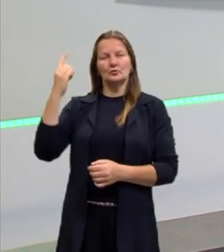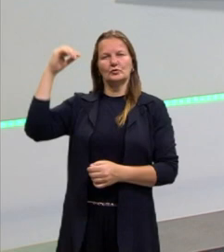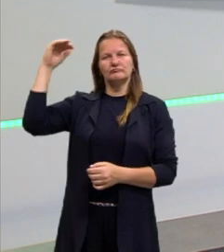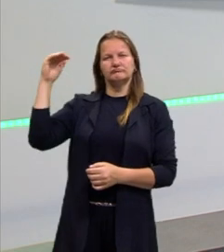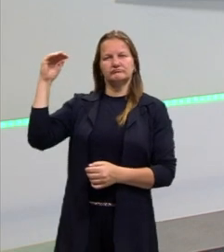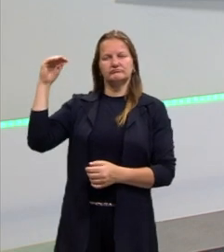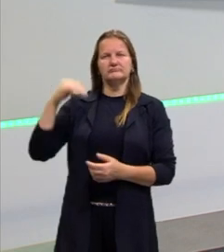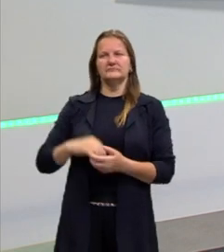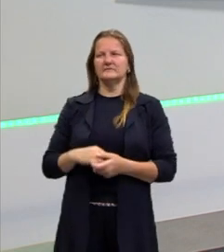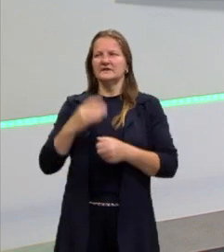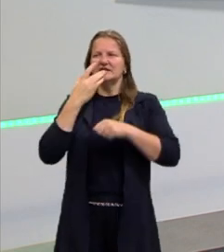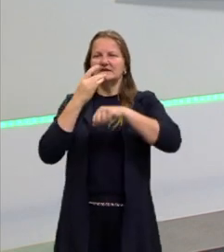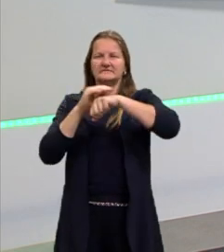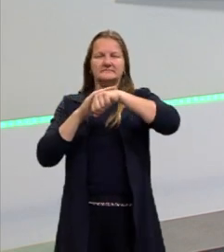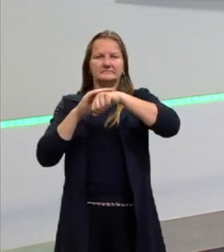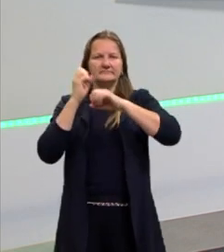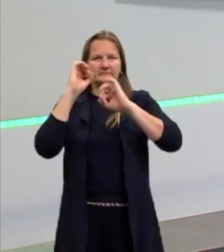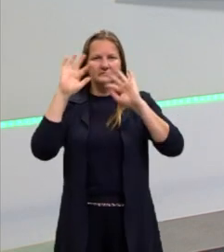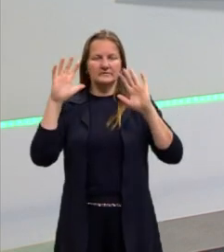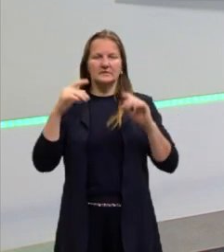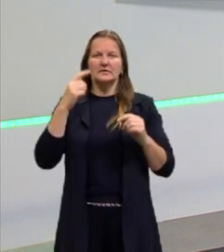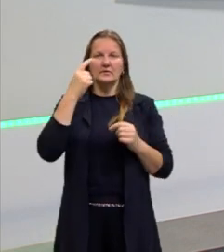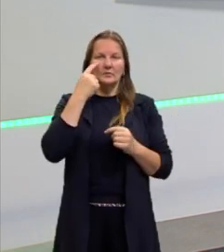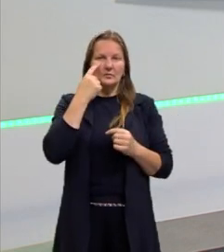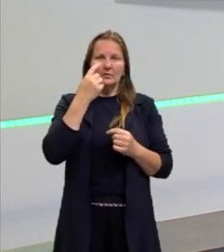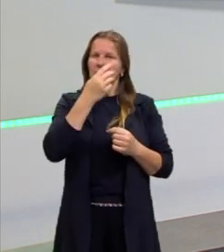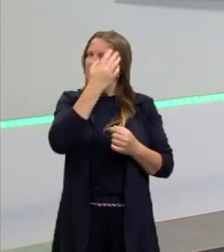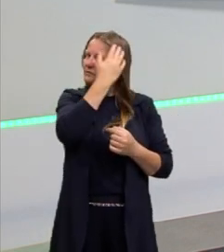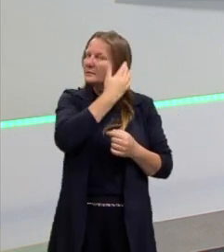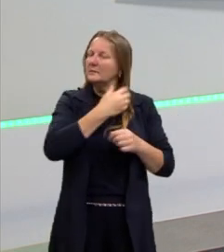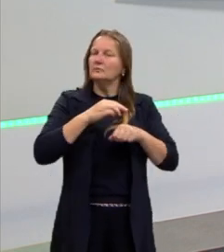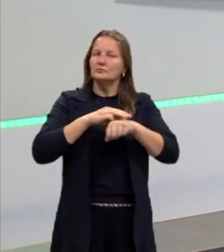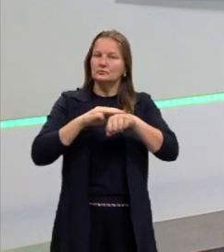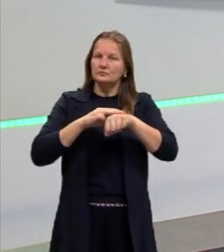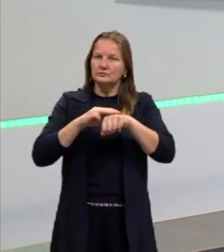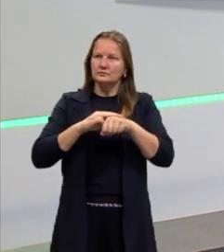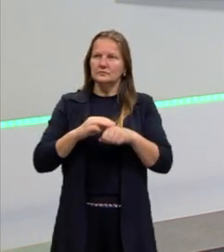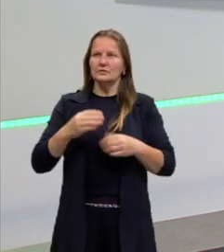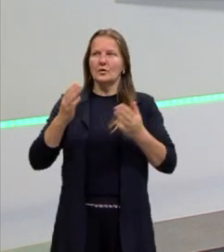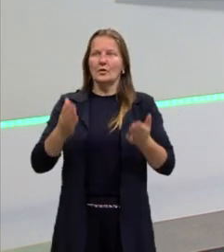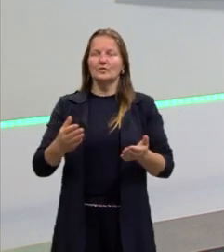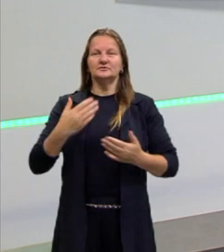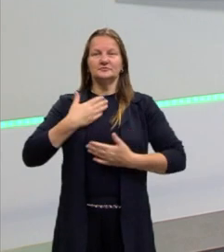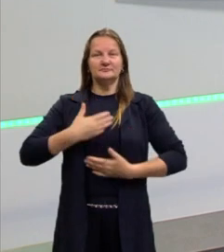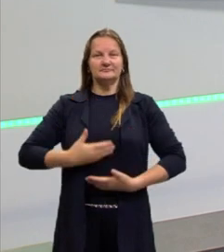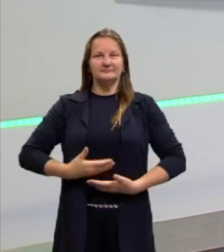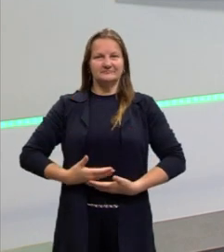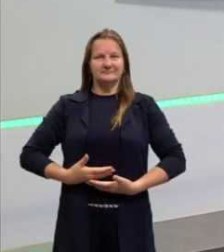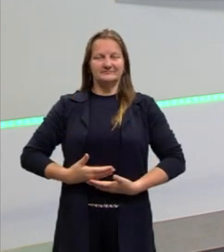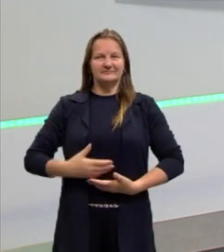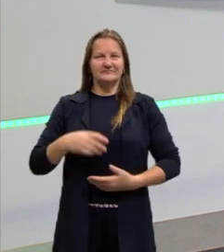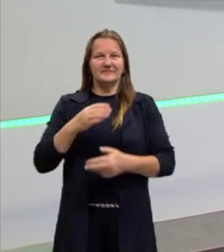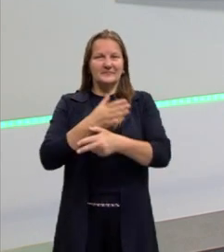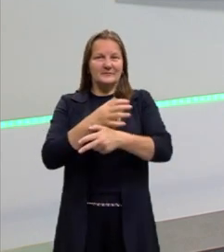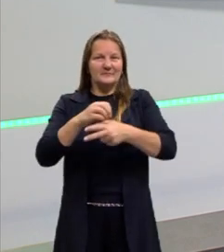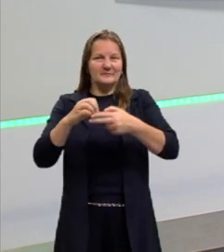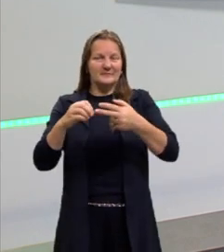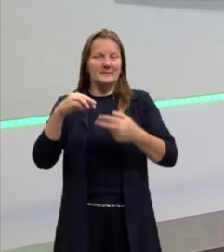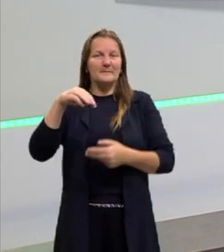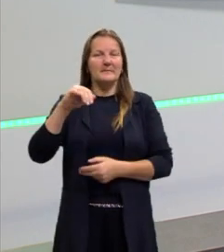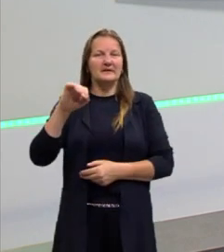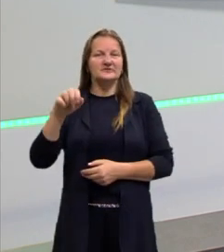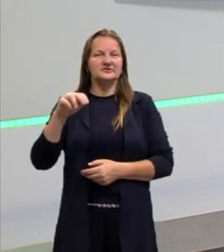clara, cabelos e olhos castanhos. Eu estou usando hoje a camiseta do projeto pré-ENEM 2022 na cor magenta